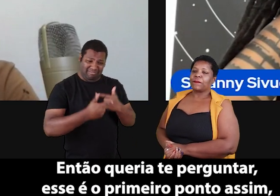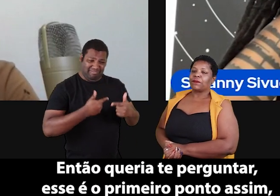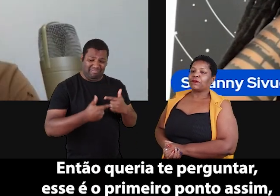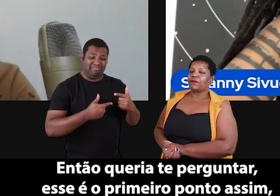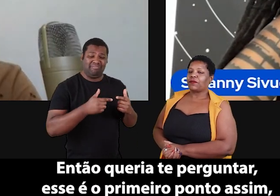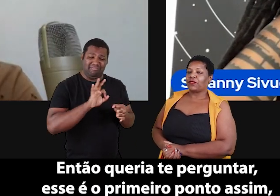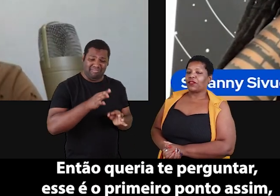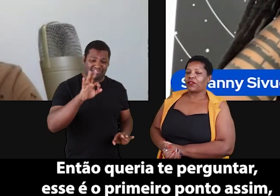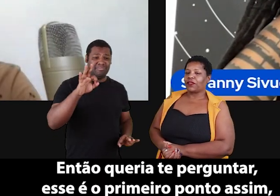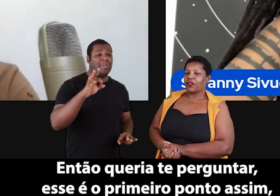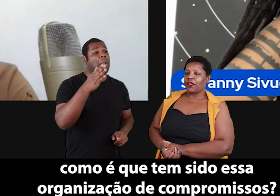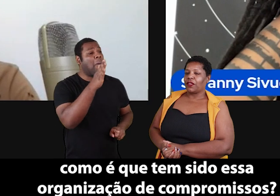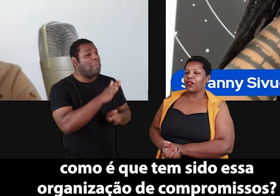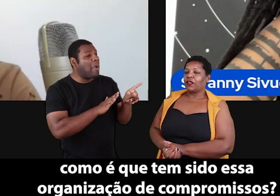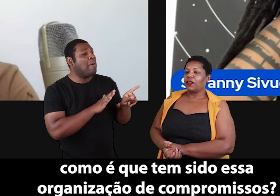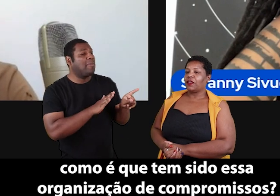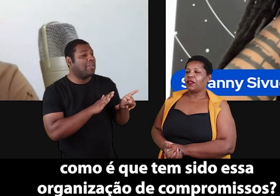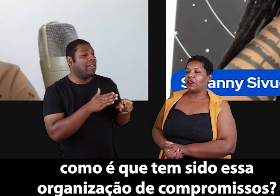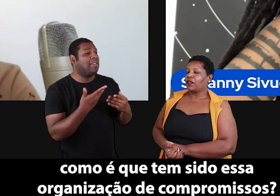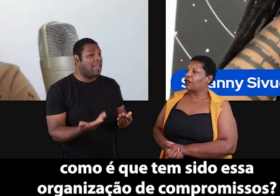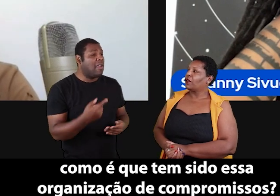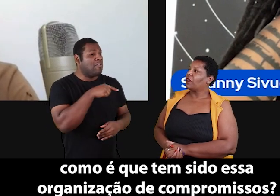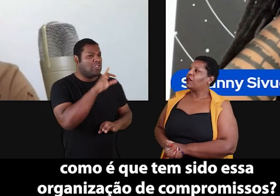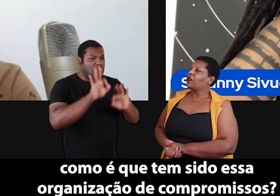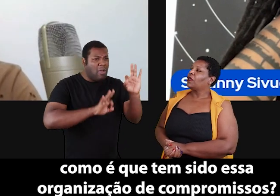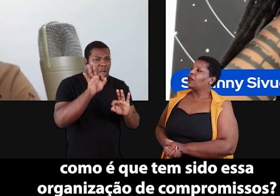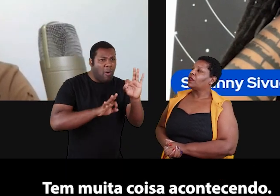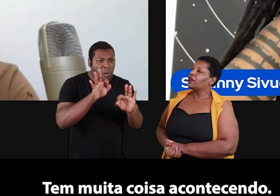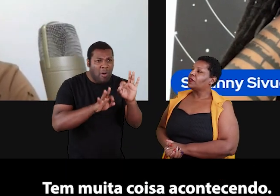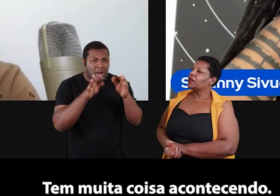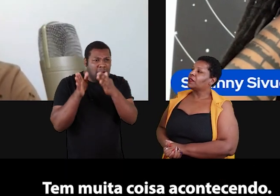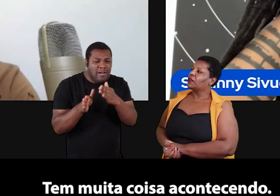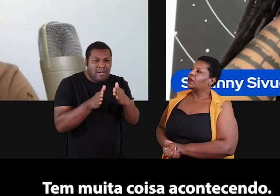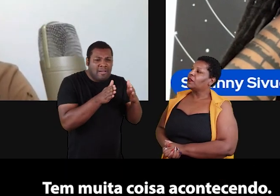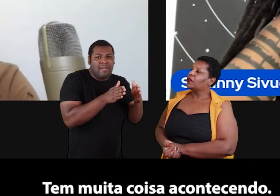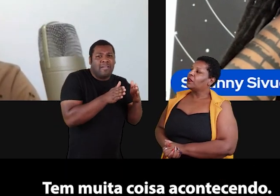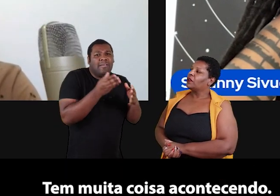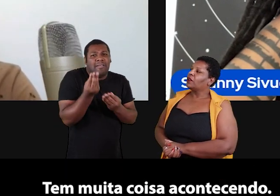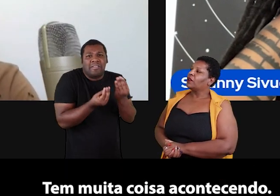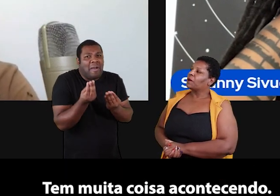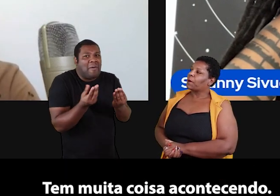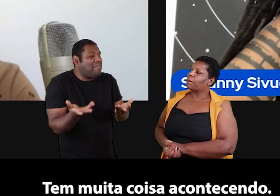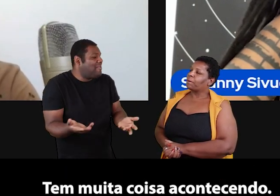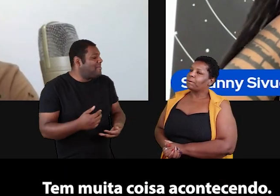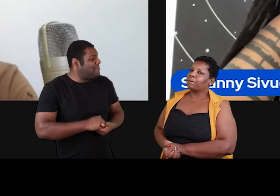te perguntar, esse é o primeiro ponto, assim, né? Como é que tem sido essa organização de compromissos aí, né? Muita coisa acontecendo.